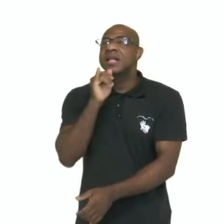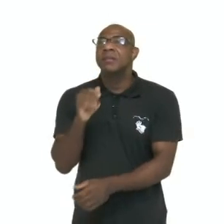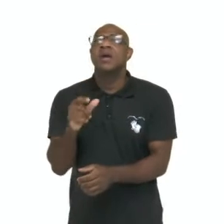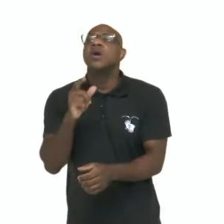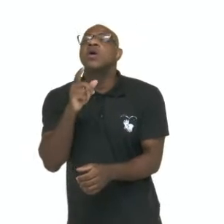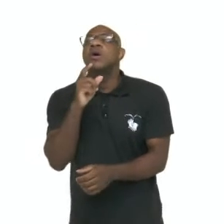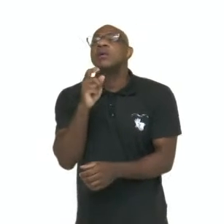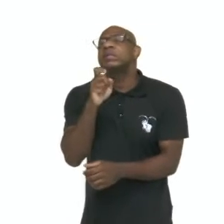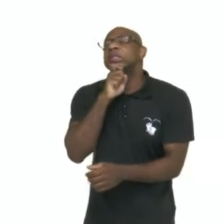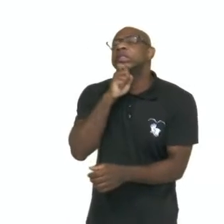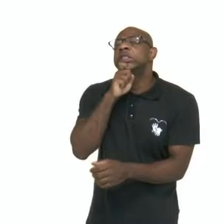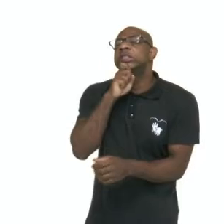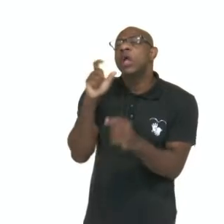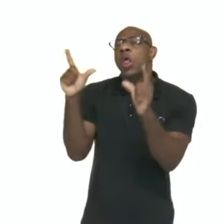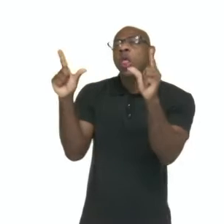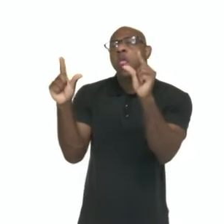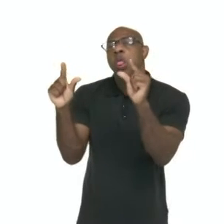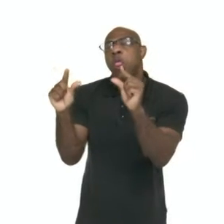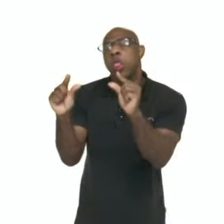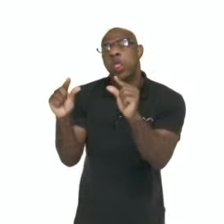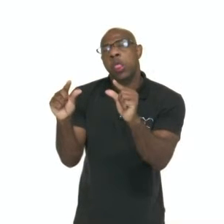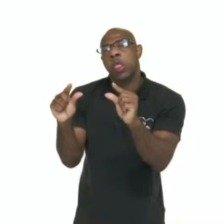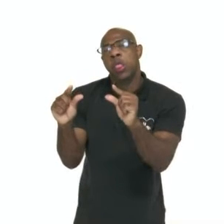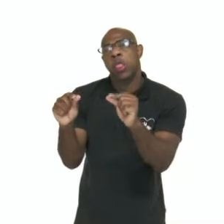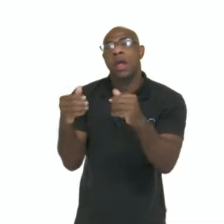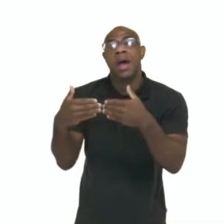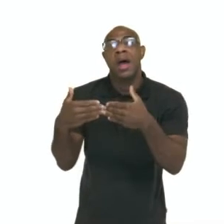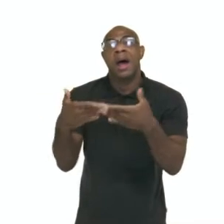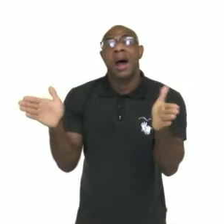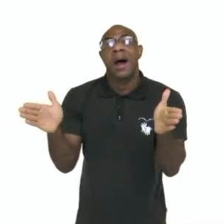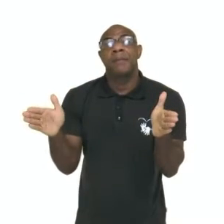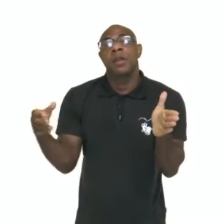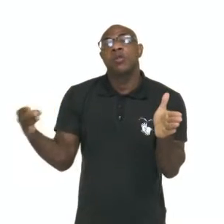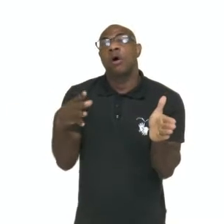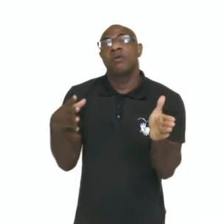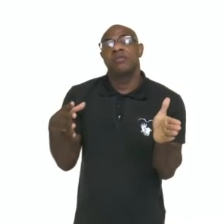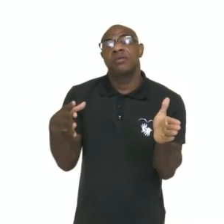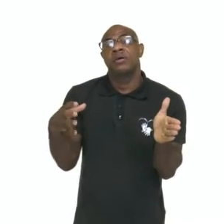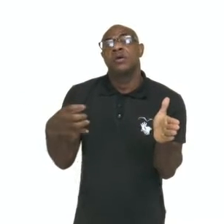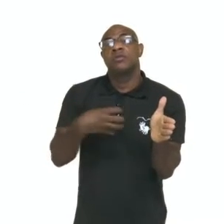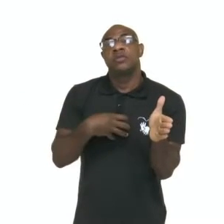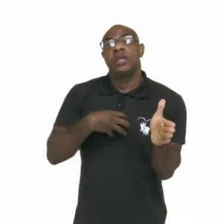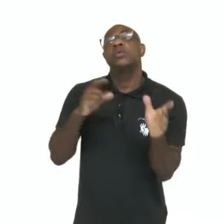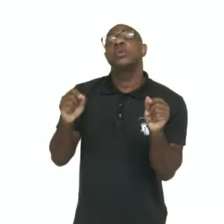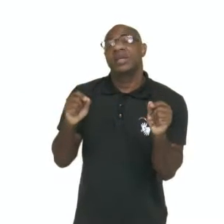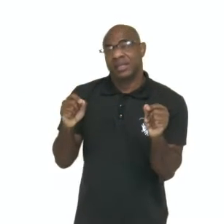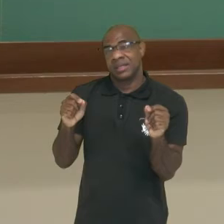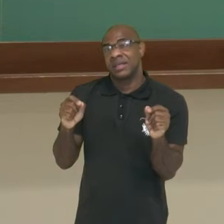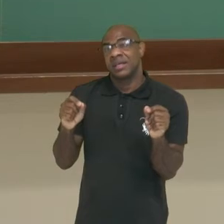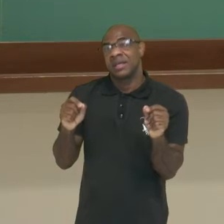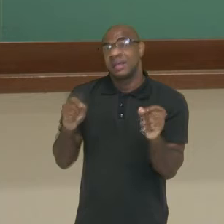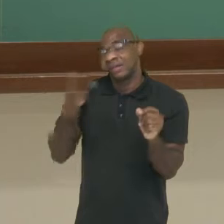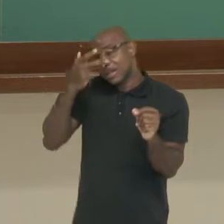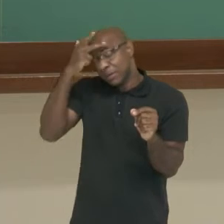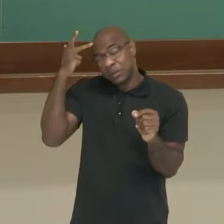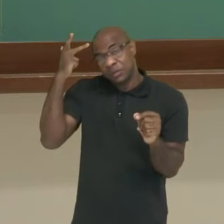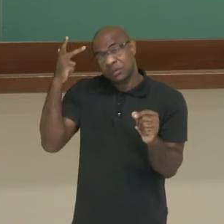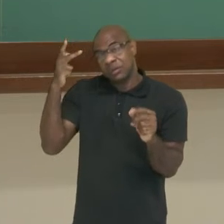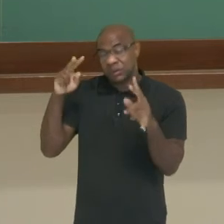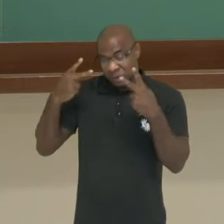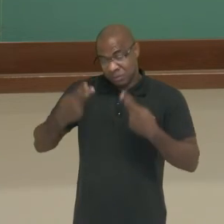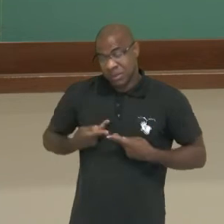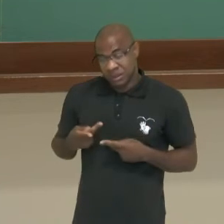derretendo, vai abrindo novas formas do ser humano poder então utilizar essa área da região